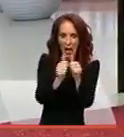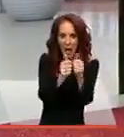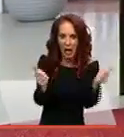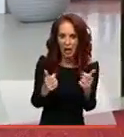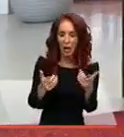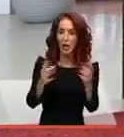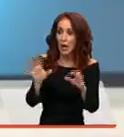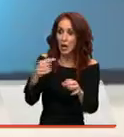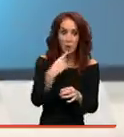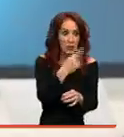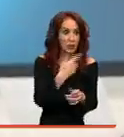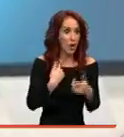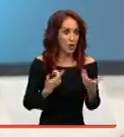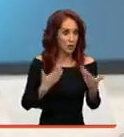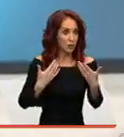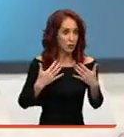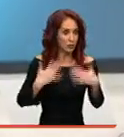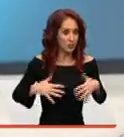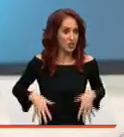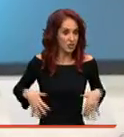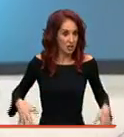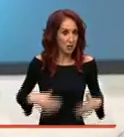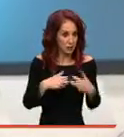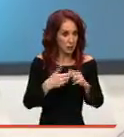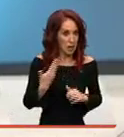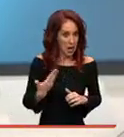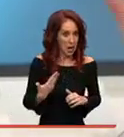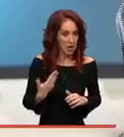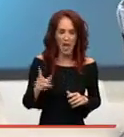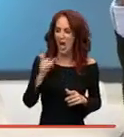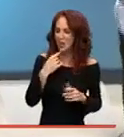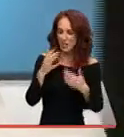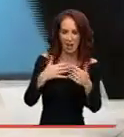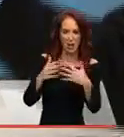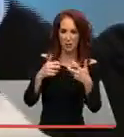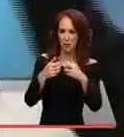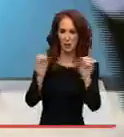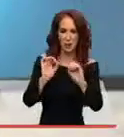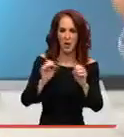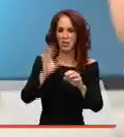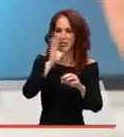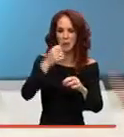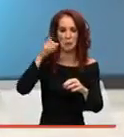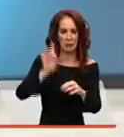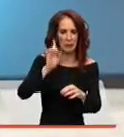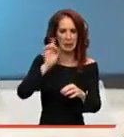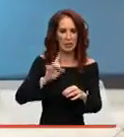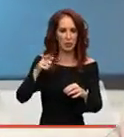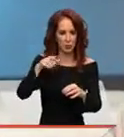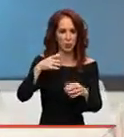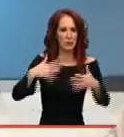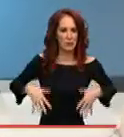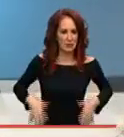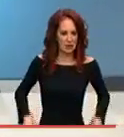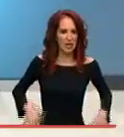coisas sob saias espero que não haja problema e ela esmaga não sem qualquer problema e se quiser usar no primeiro piso no primeiro dia e eu disse bom